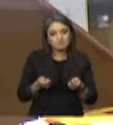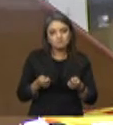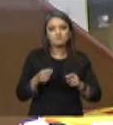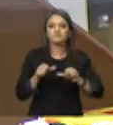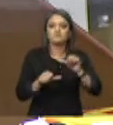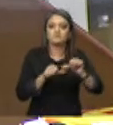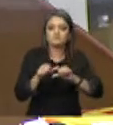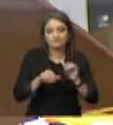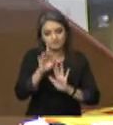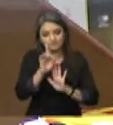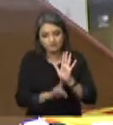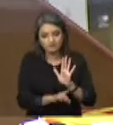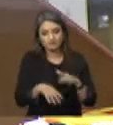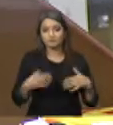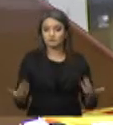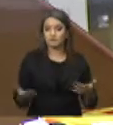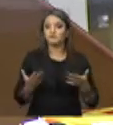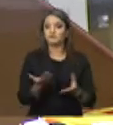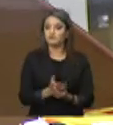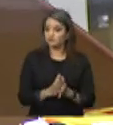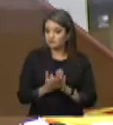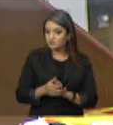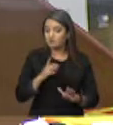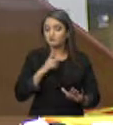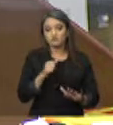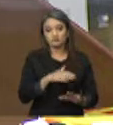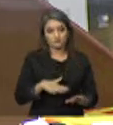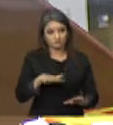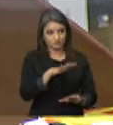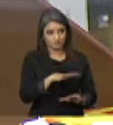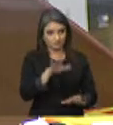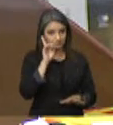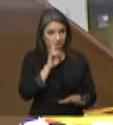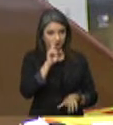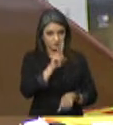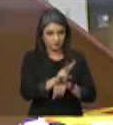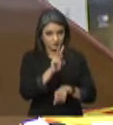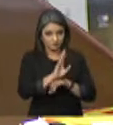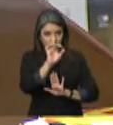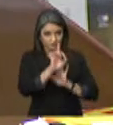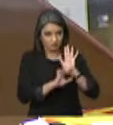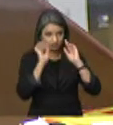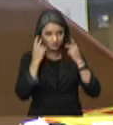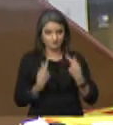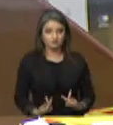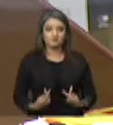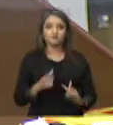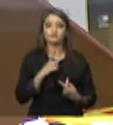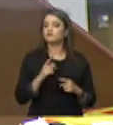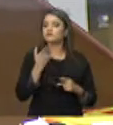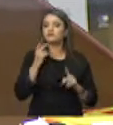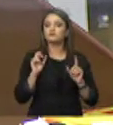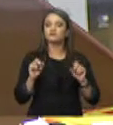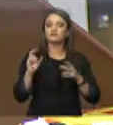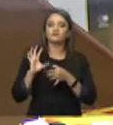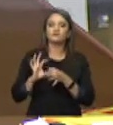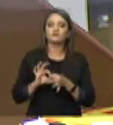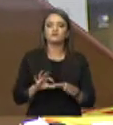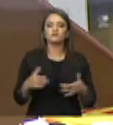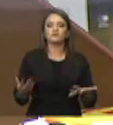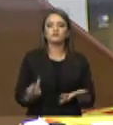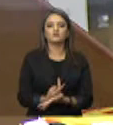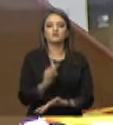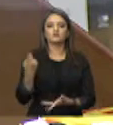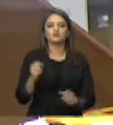de direitos Vale anotar que os precedentes oriundos do sistema Regional americano de proteção dos Direitos Humanos é ferem se a contextos nos quais